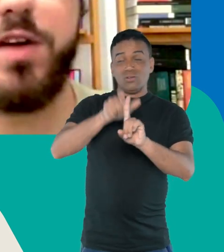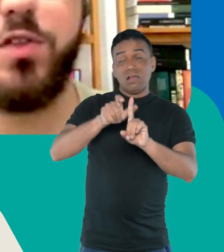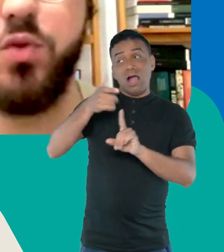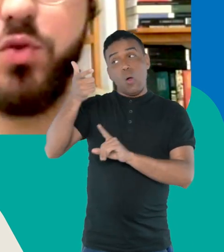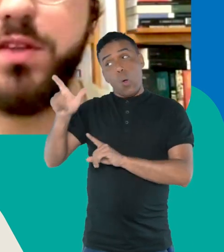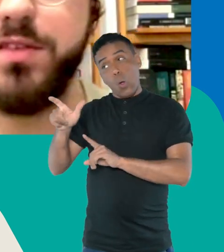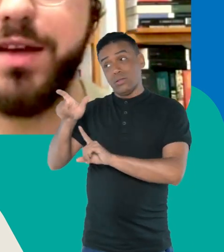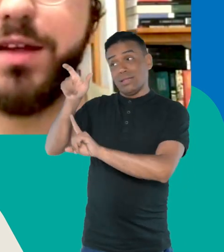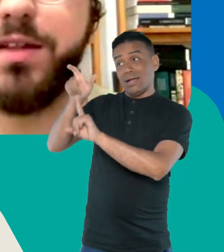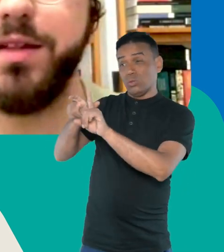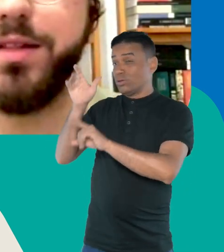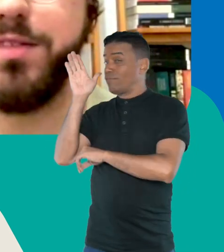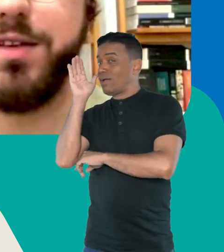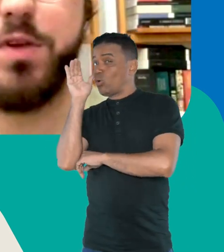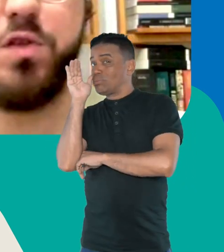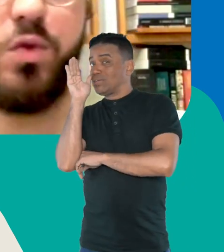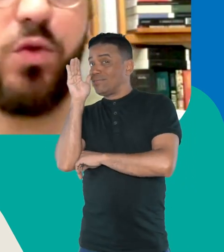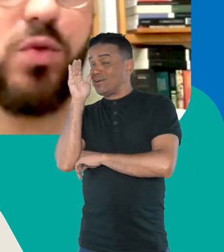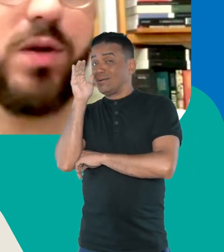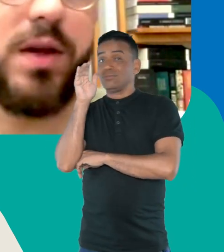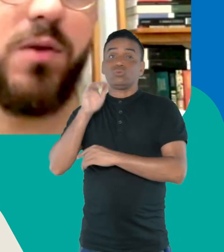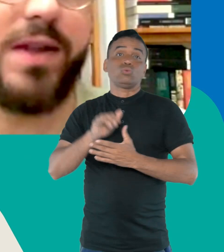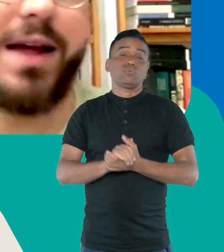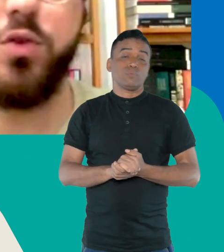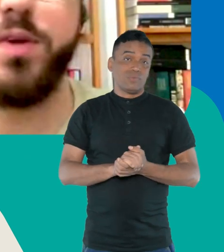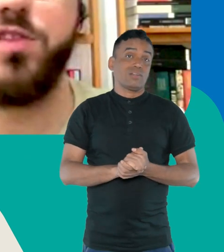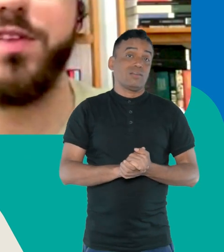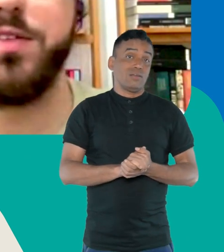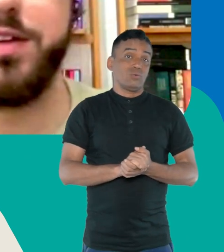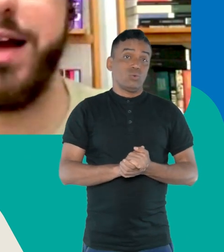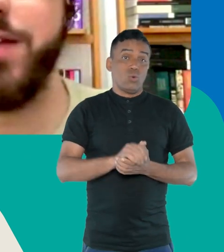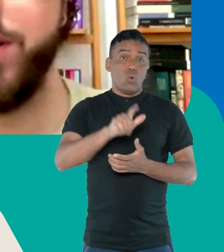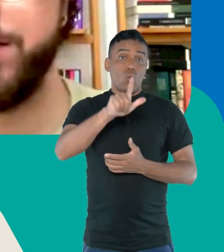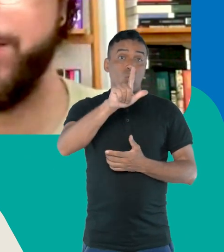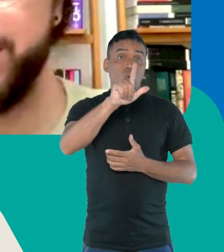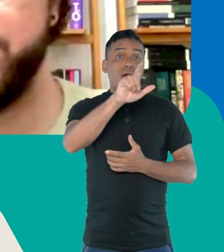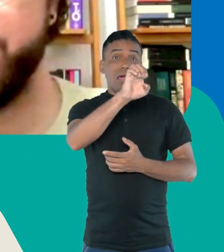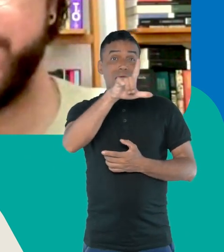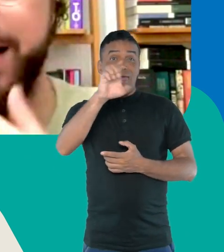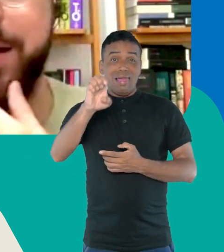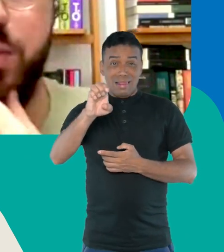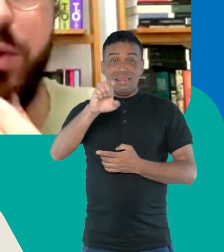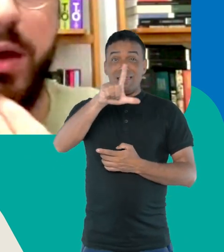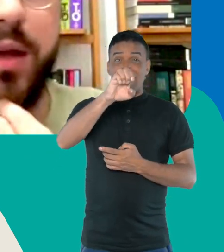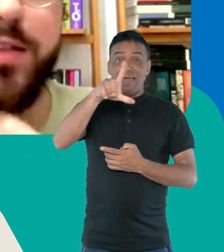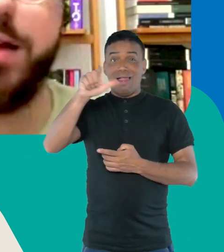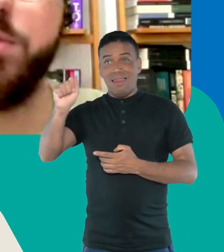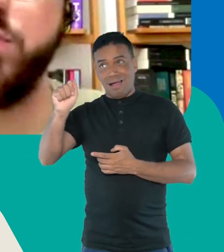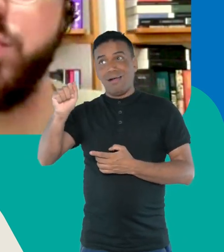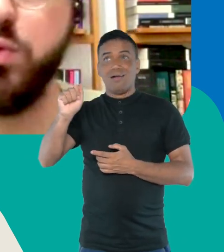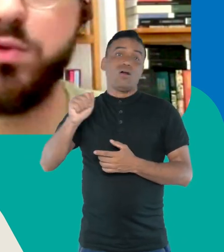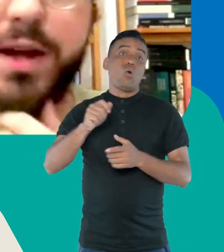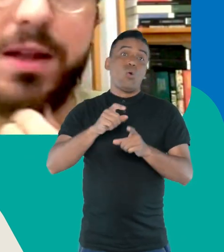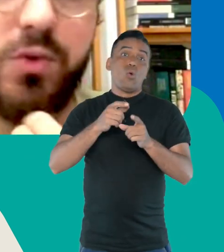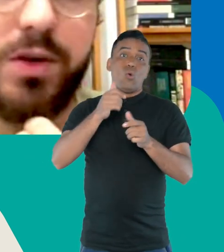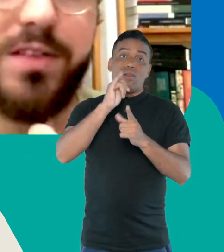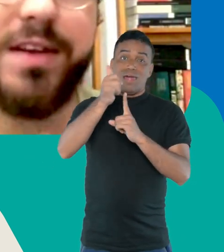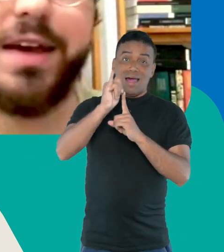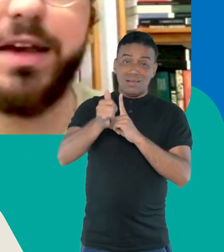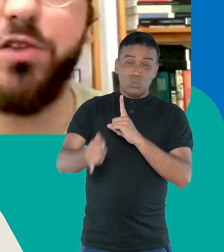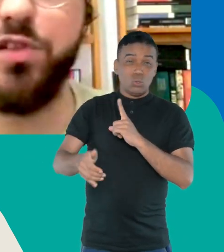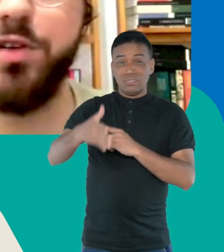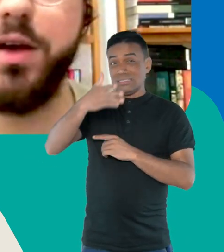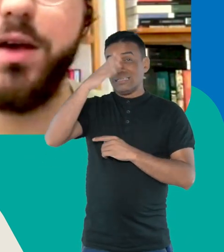narradores observadores, né, na terceira pessoa, um narrador mais distanciado, às vezes um narrador que sabe de tudo, um